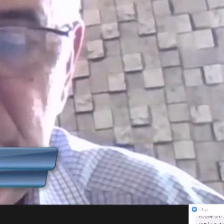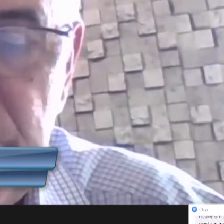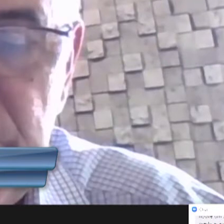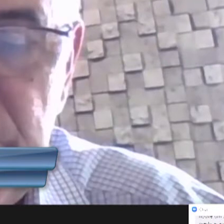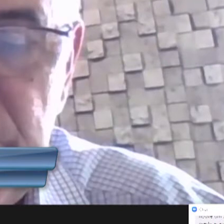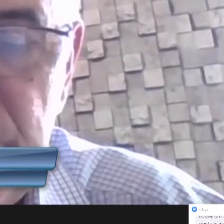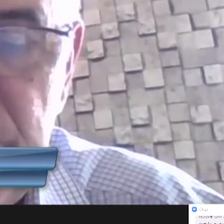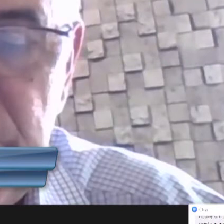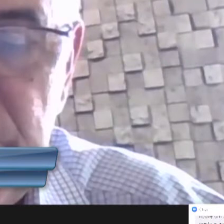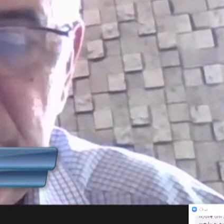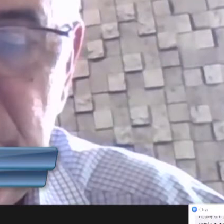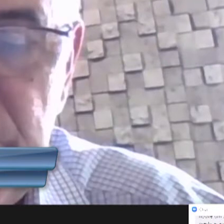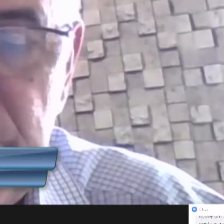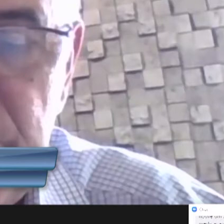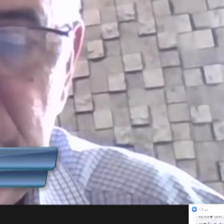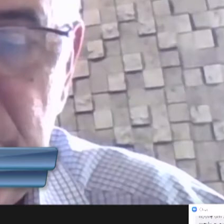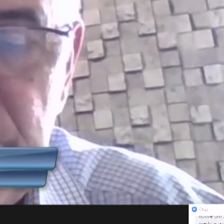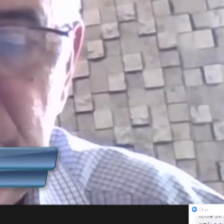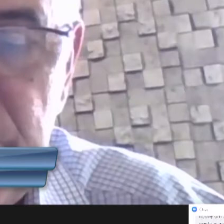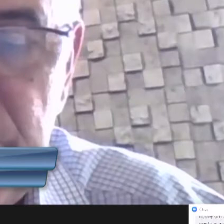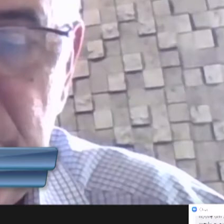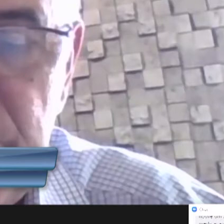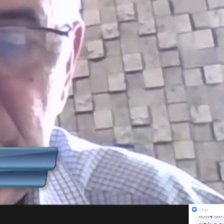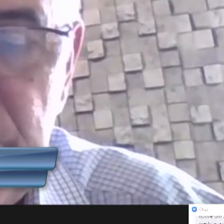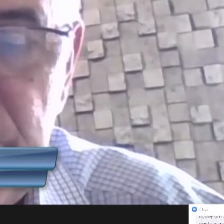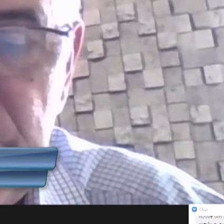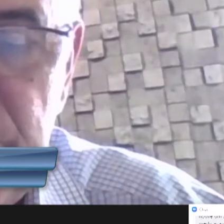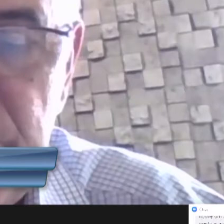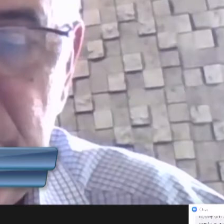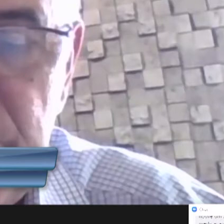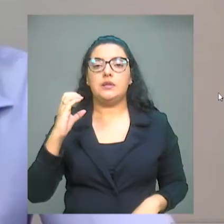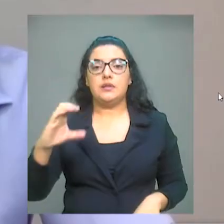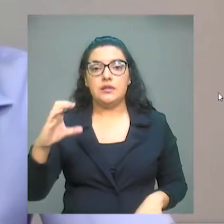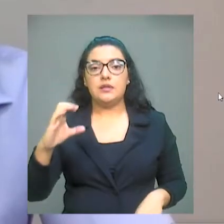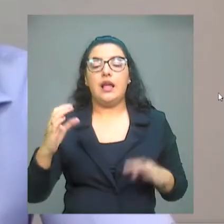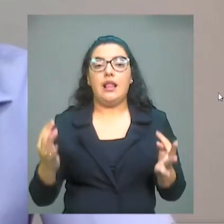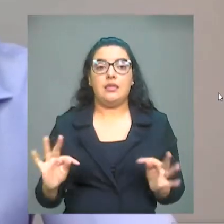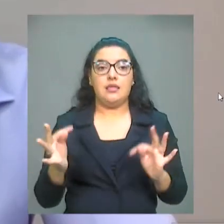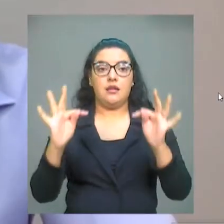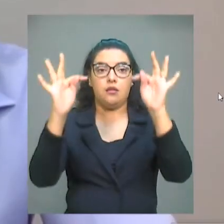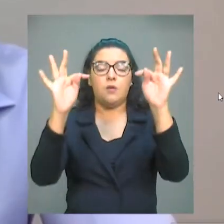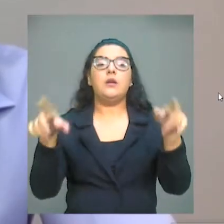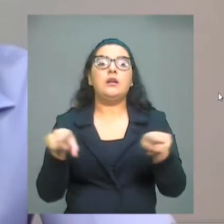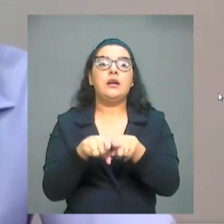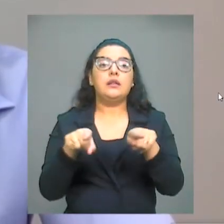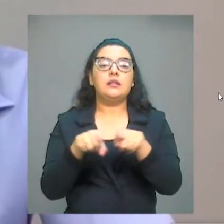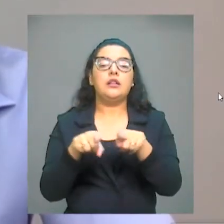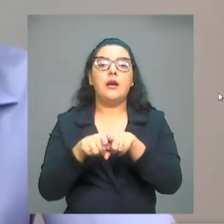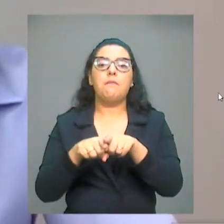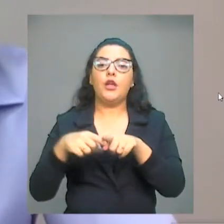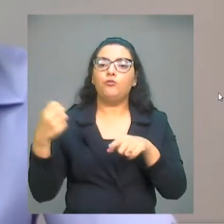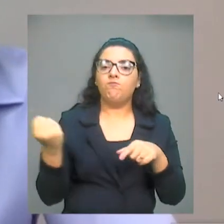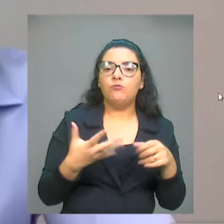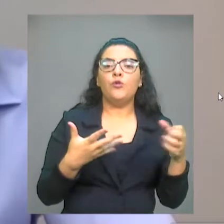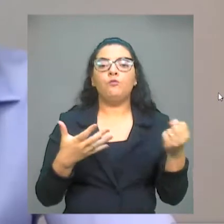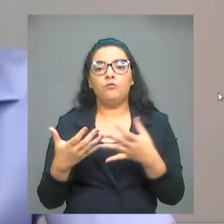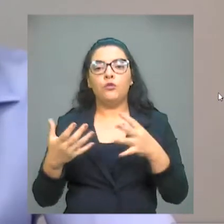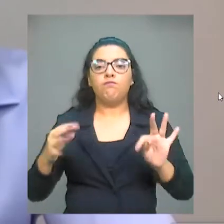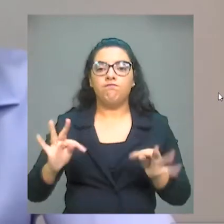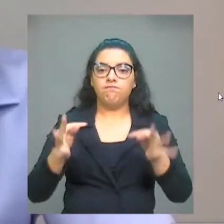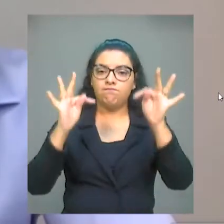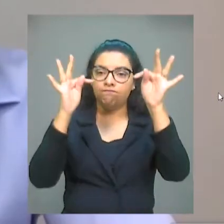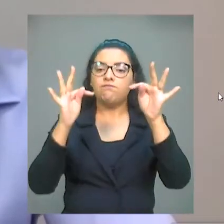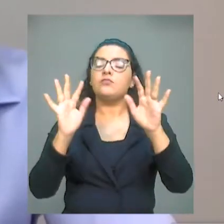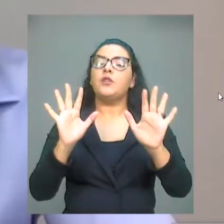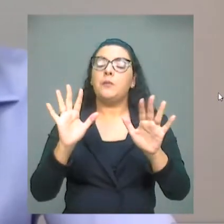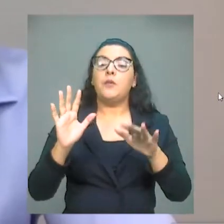de Saúde Pública do Estado, Paulo Marcelo Martins Rodrigues. Segundo o líder do governo na Assembleia, deputado Júlio